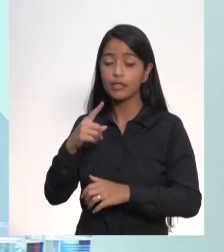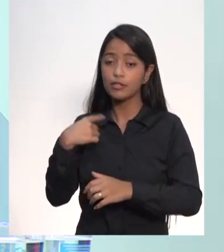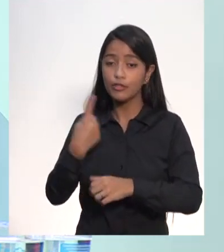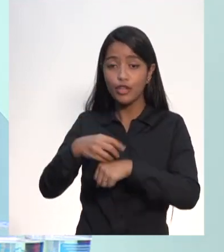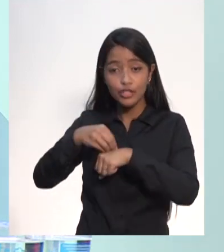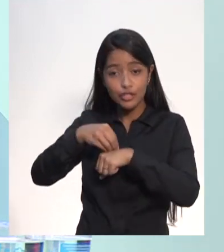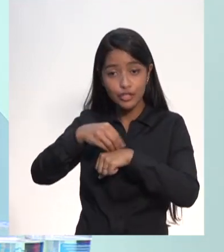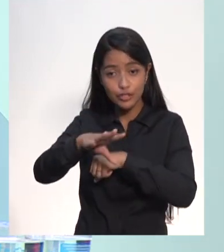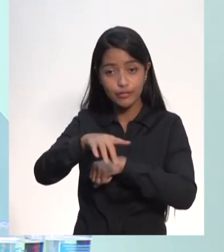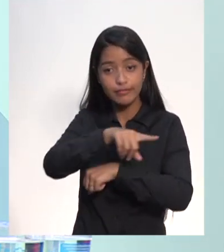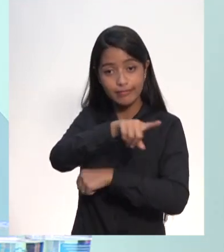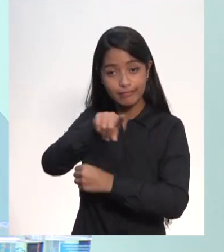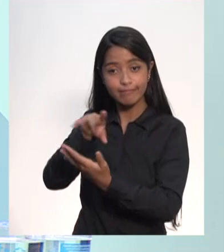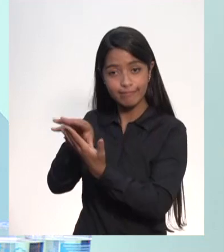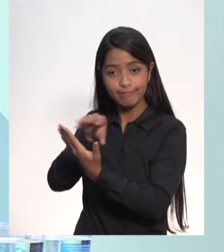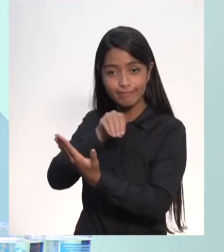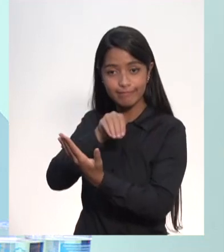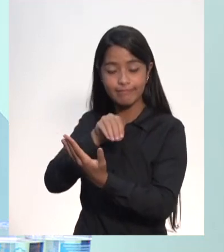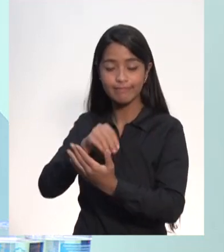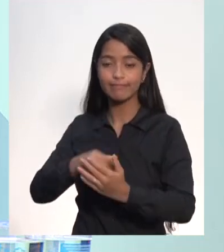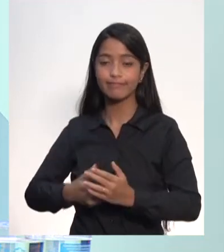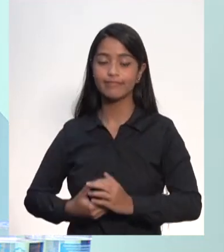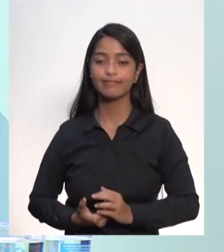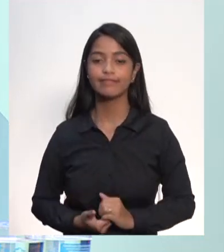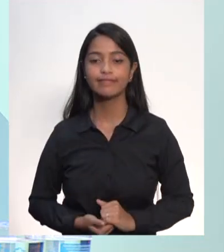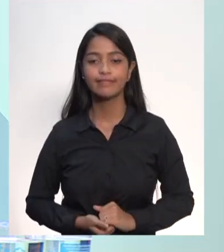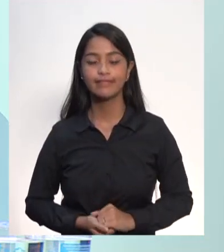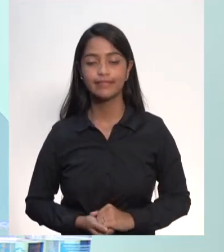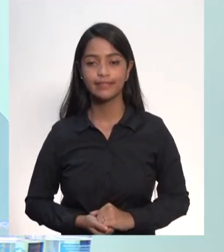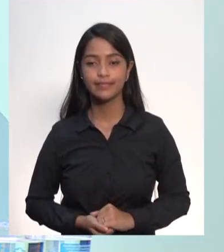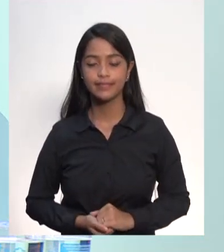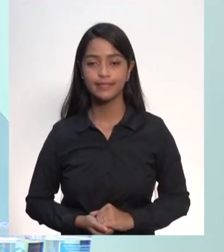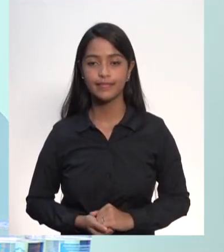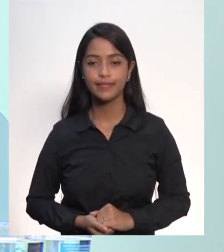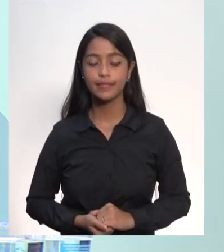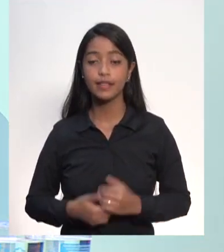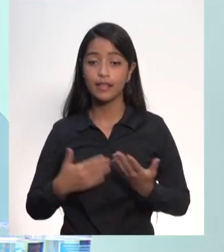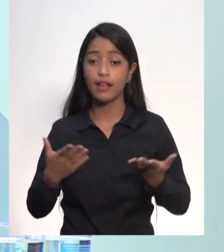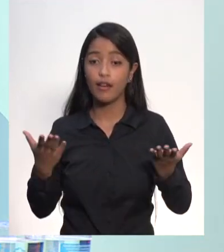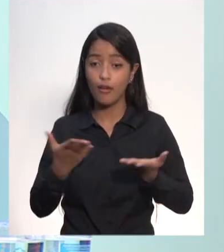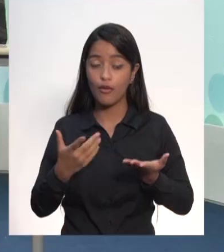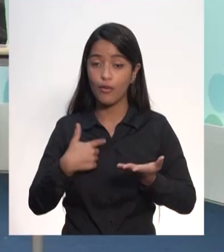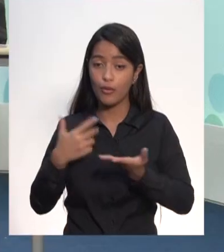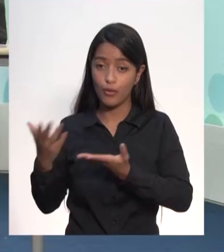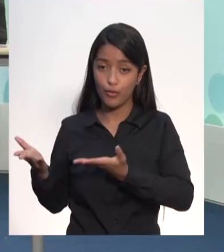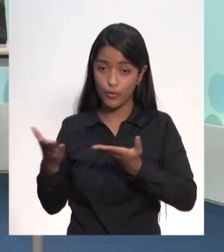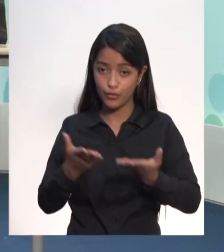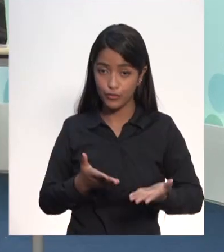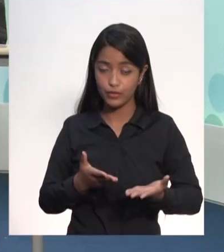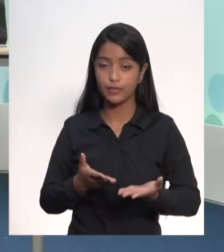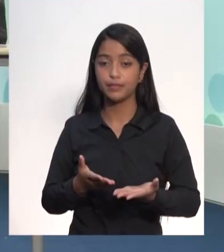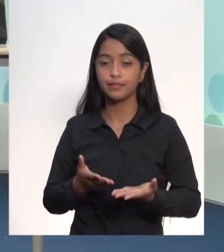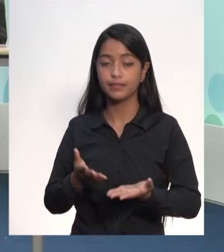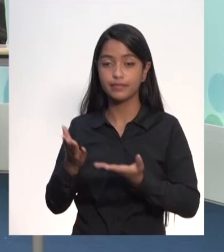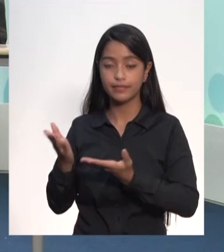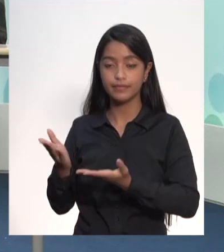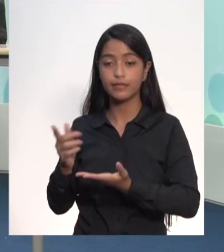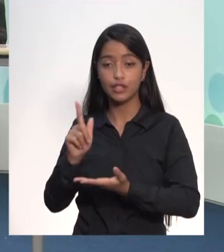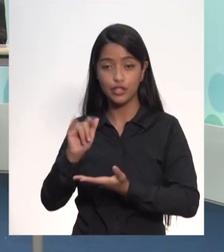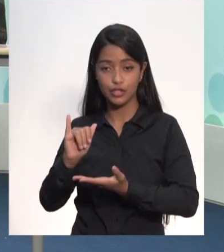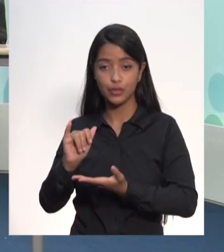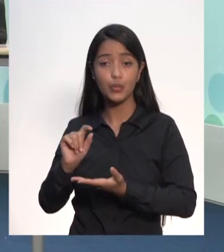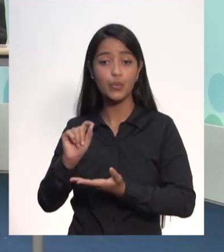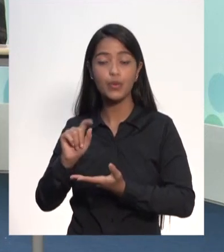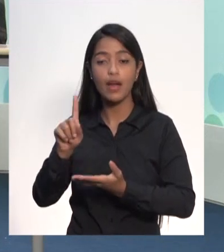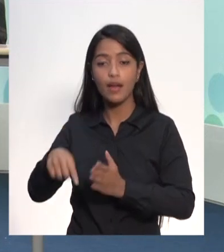para vocês, tá bom? Então, eu vou passar a palavra agora para a Giz. A Giz é das Ciências